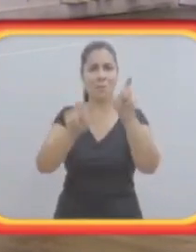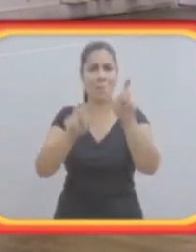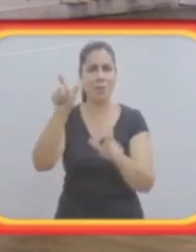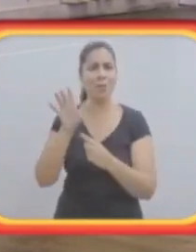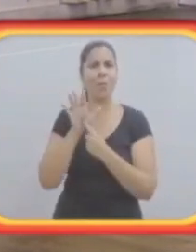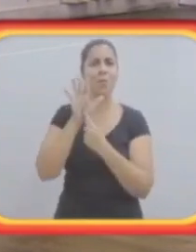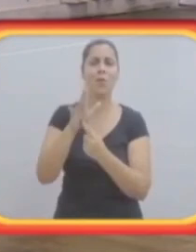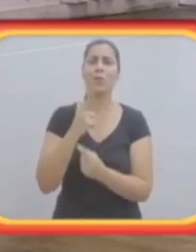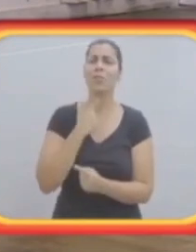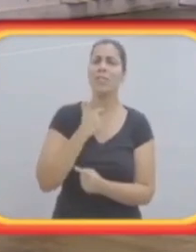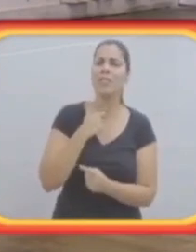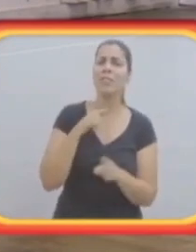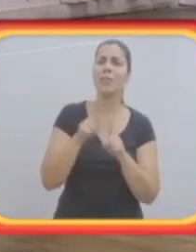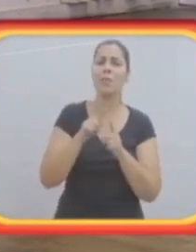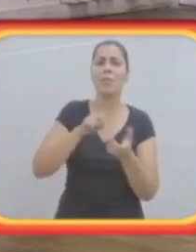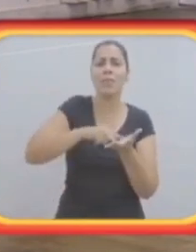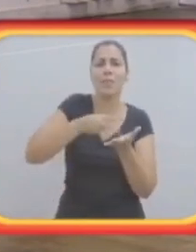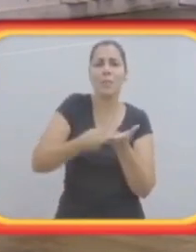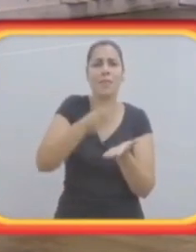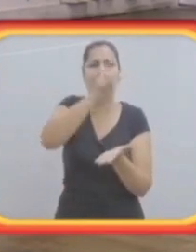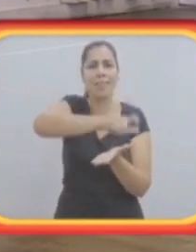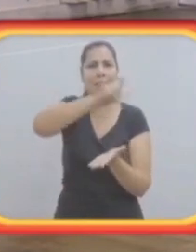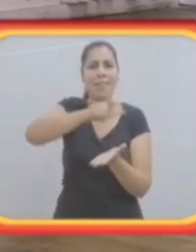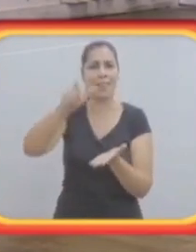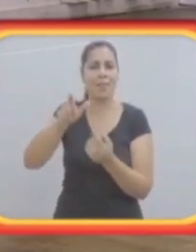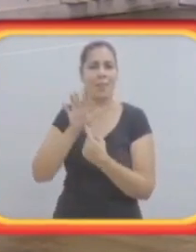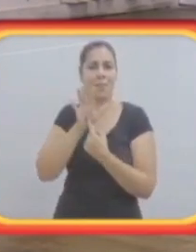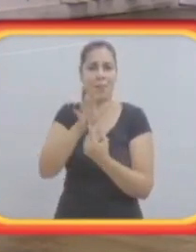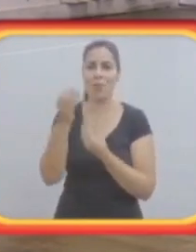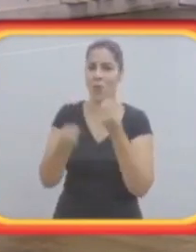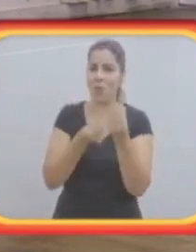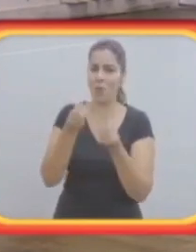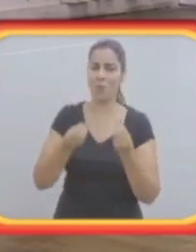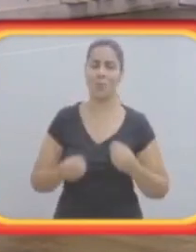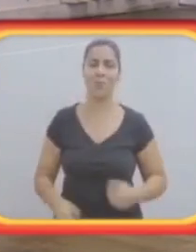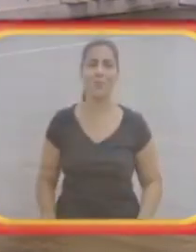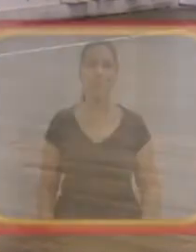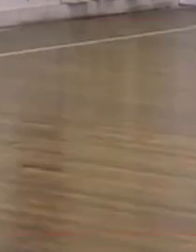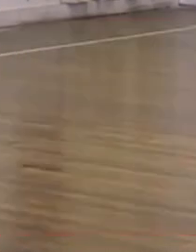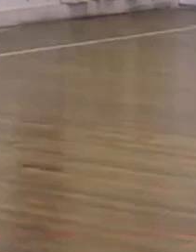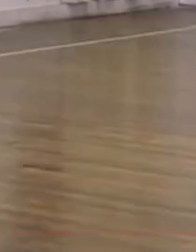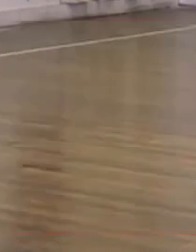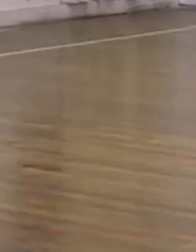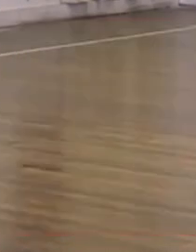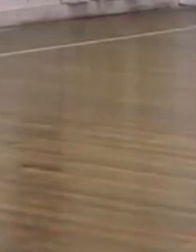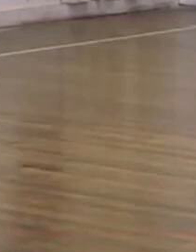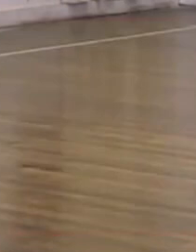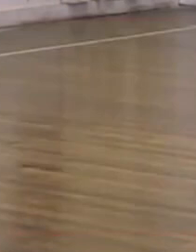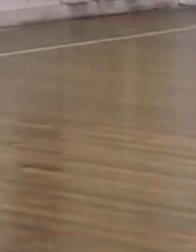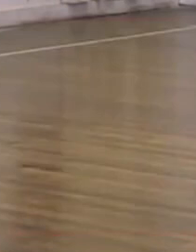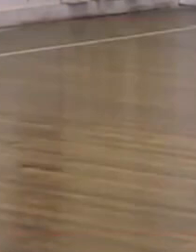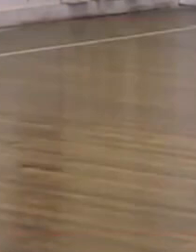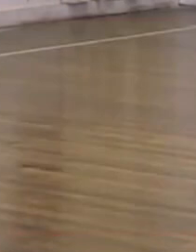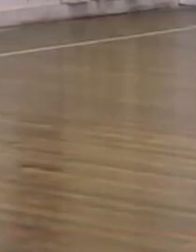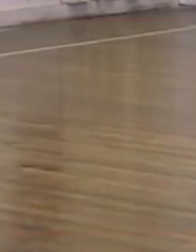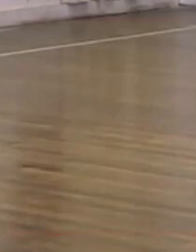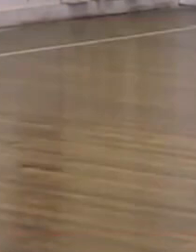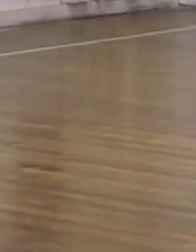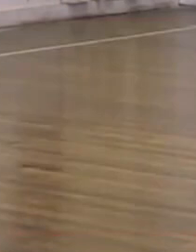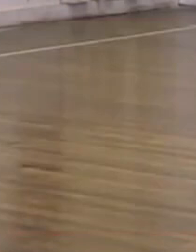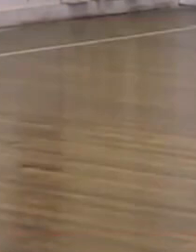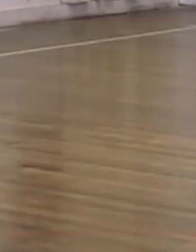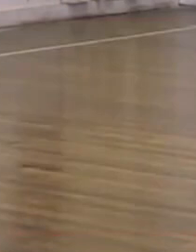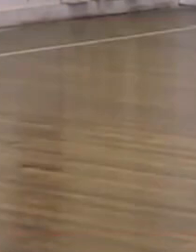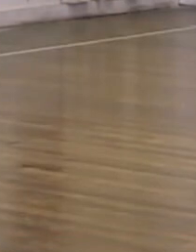processos criados por movimentos que cada bailarino se permite fazer e